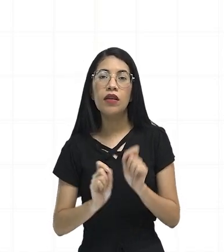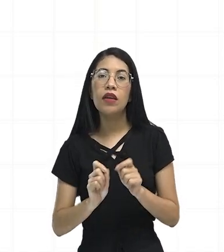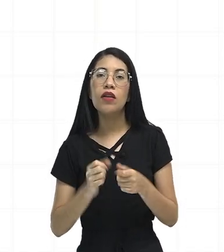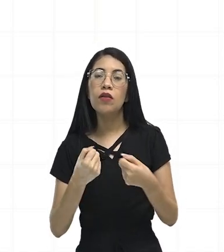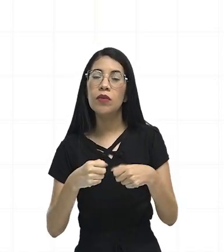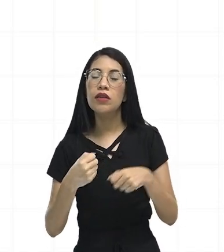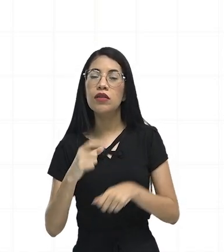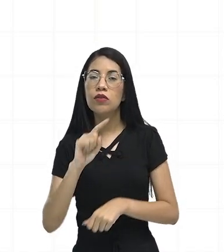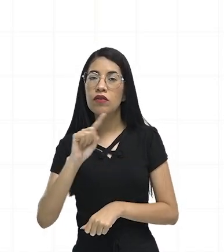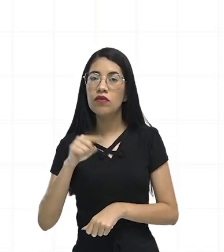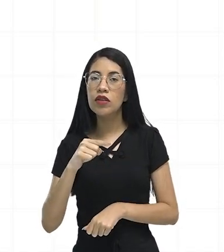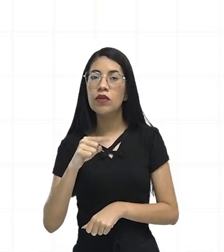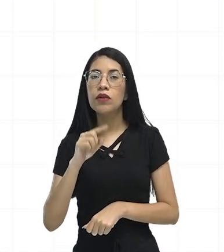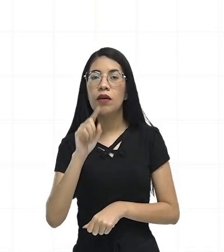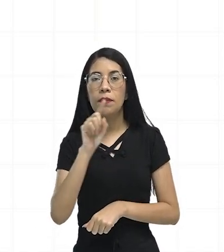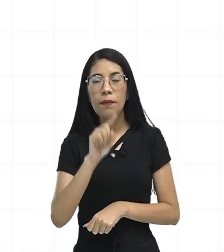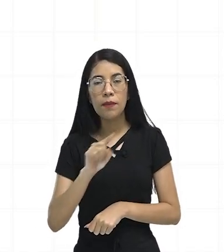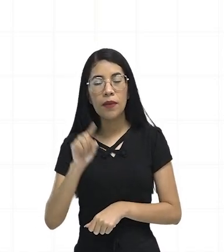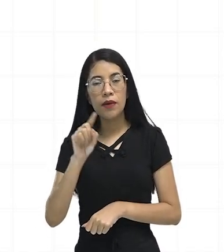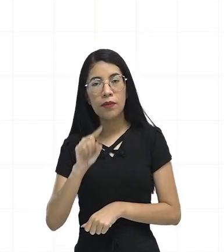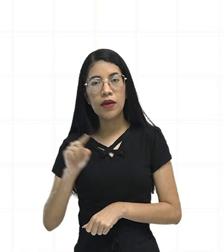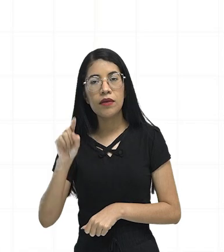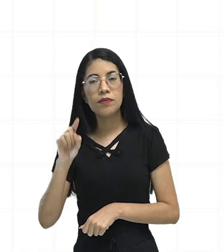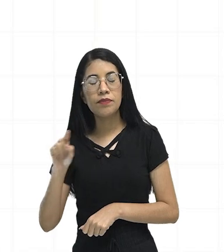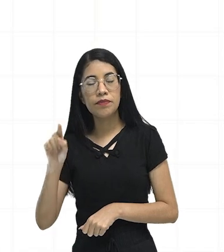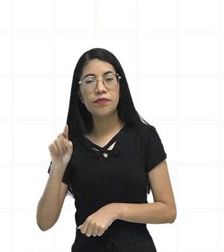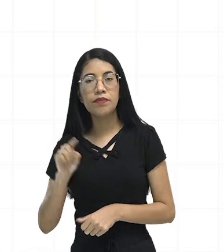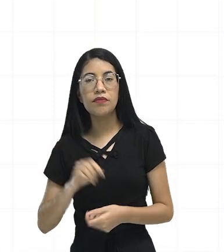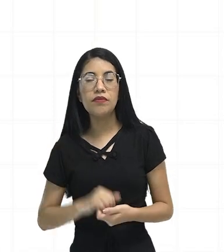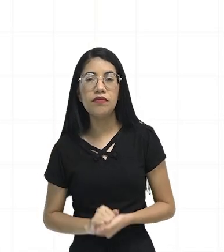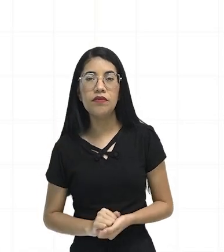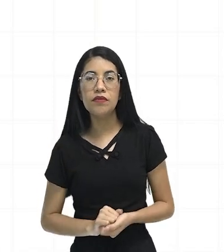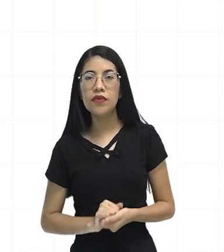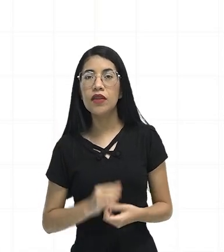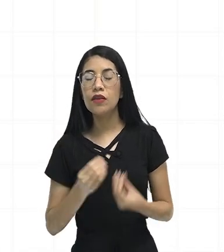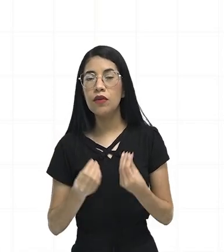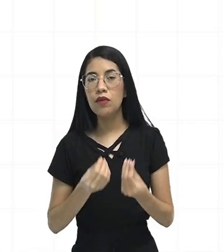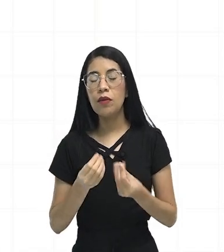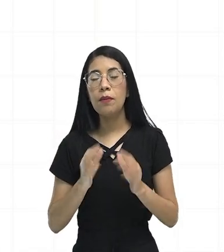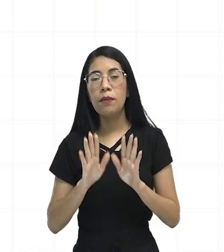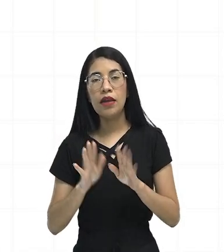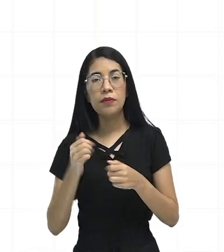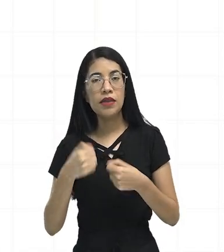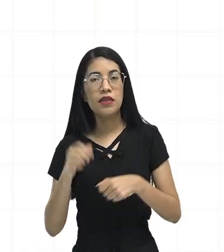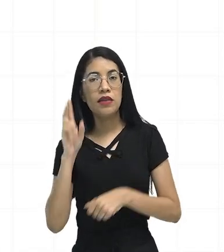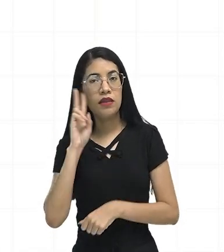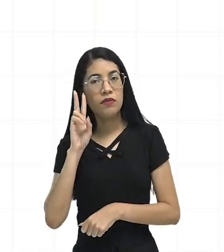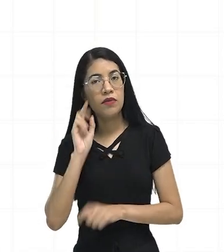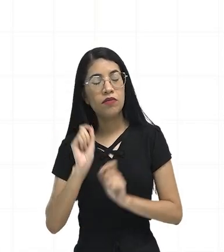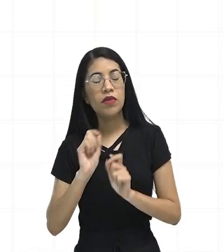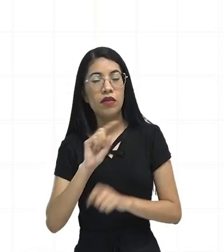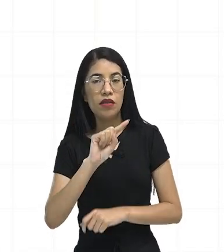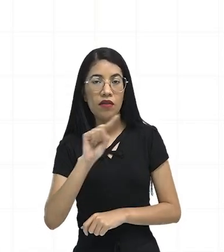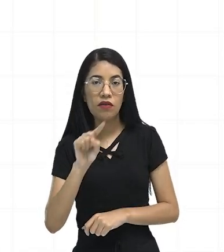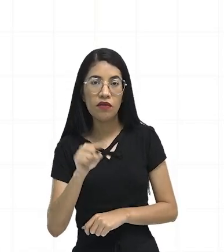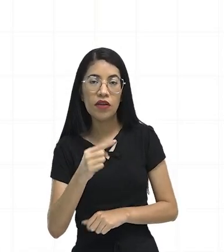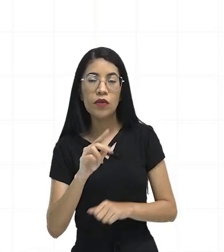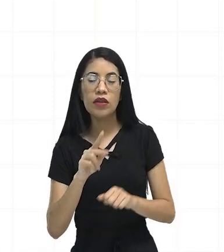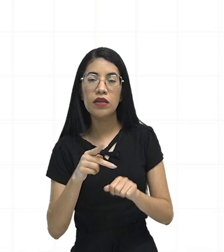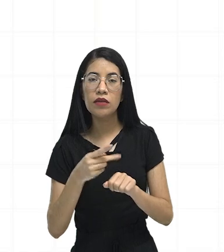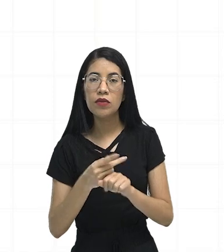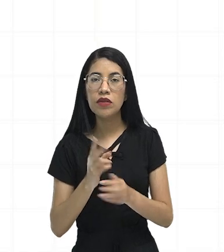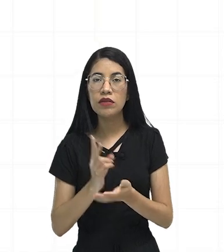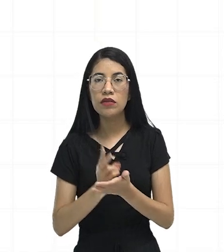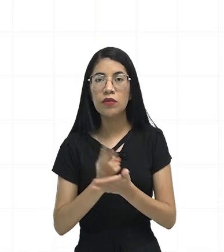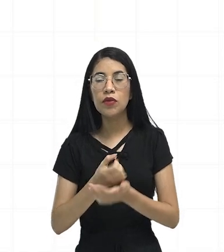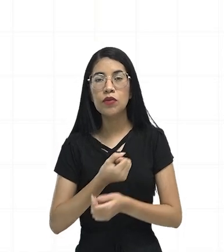minha vírgula 3 casinhas decimais para a esquerda. Não esquece que a vírgula, ela sempre vai estar depois ali do